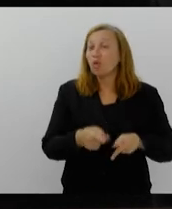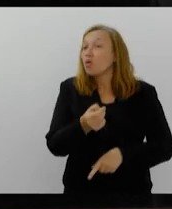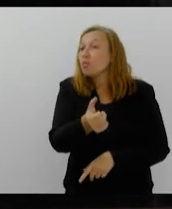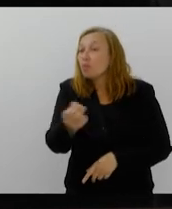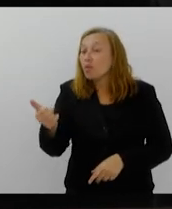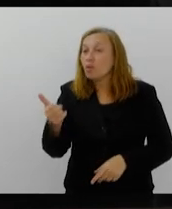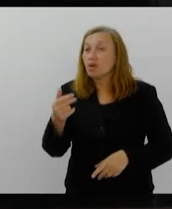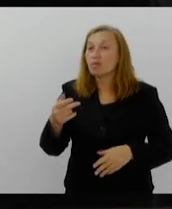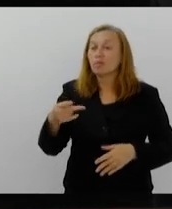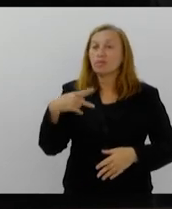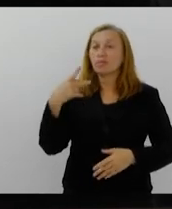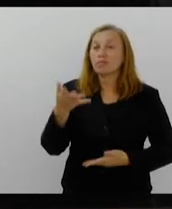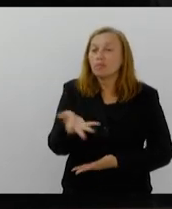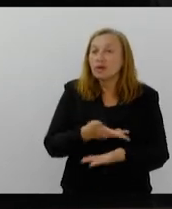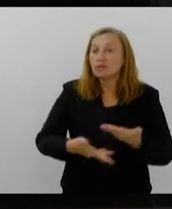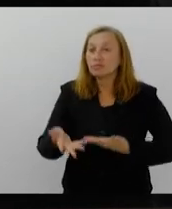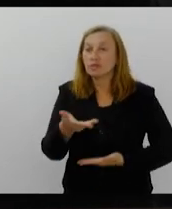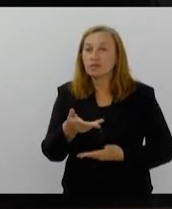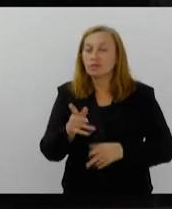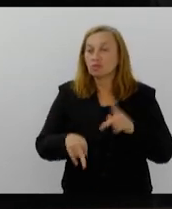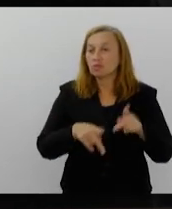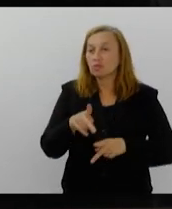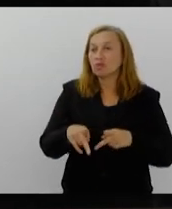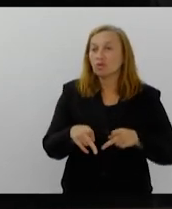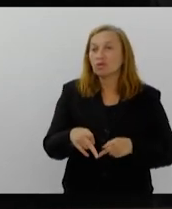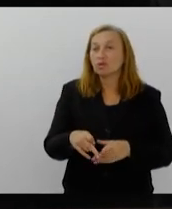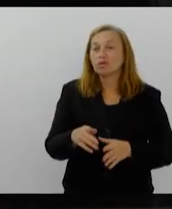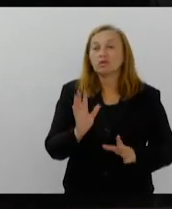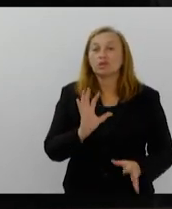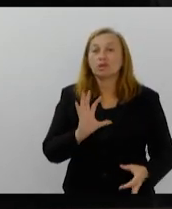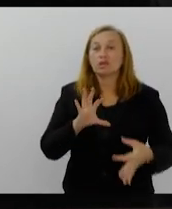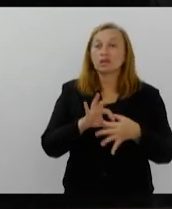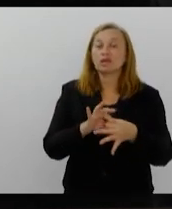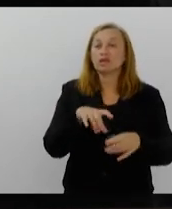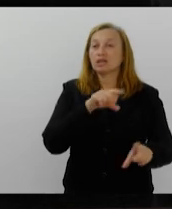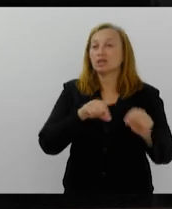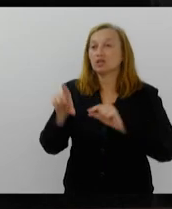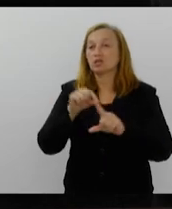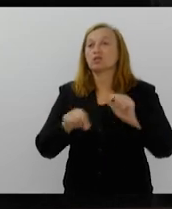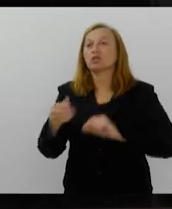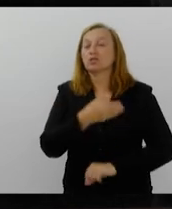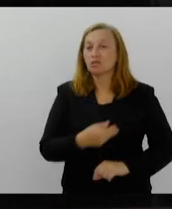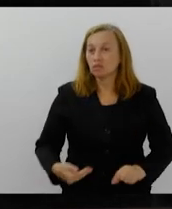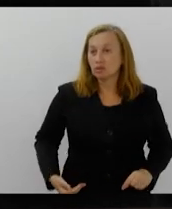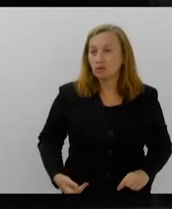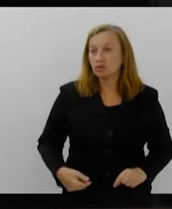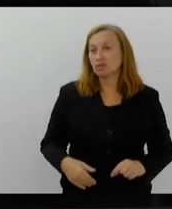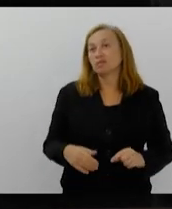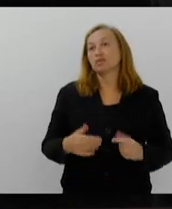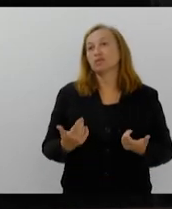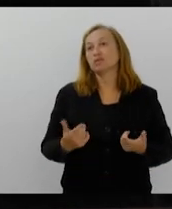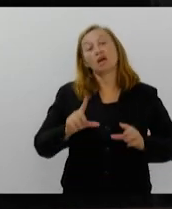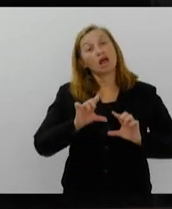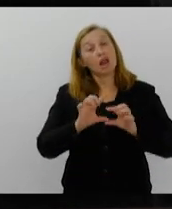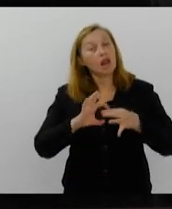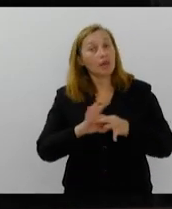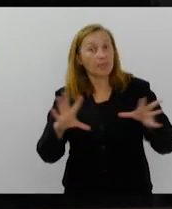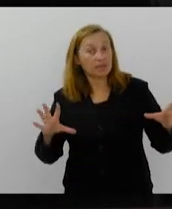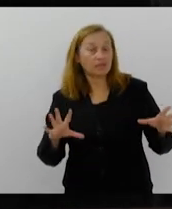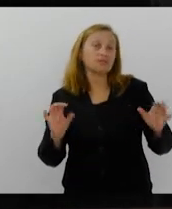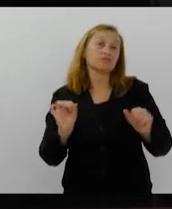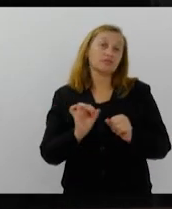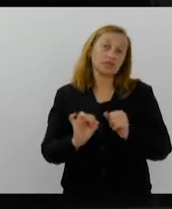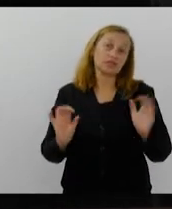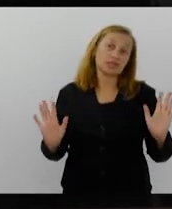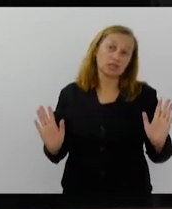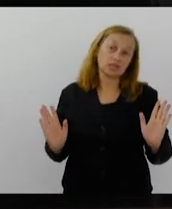pouquíssima participação popular. Isso se refere diretamente nas escolhas que o governador tem plena autonomia e liberdade